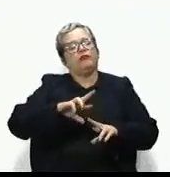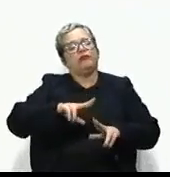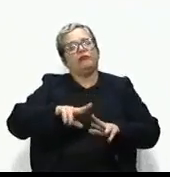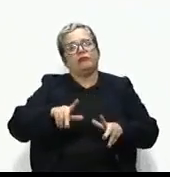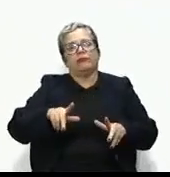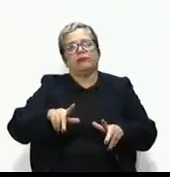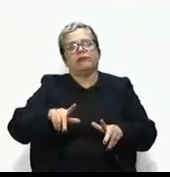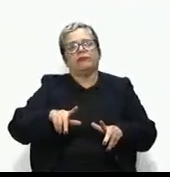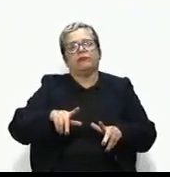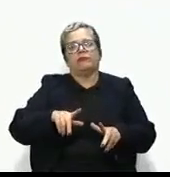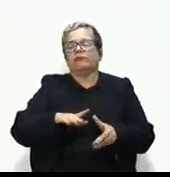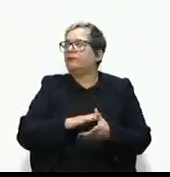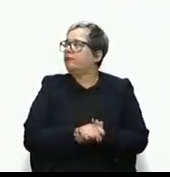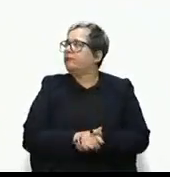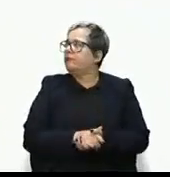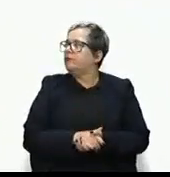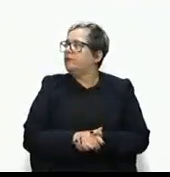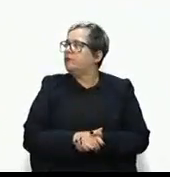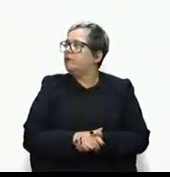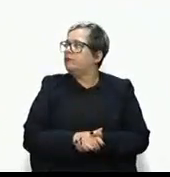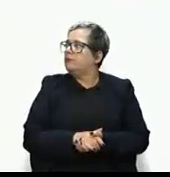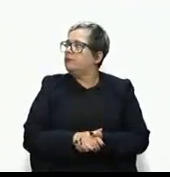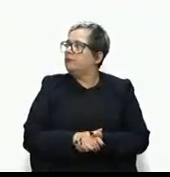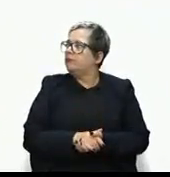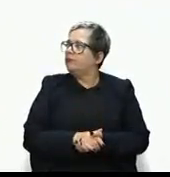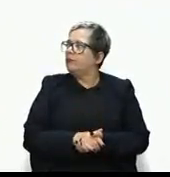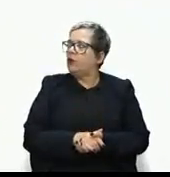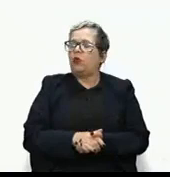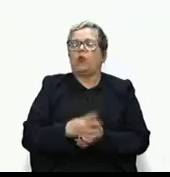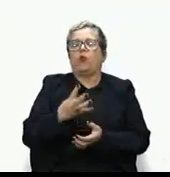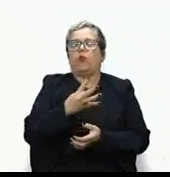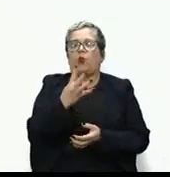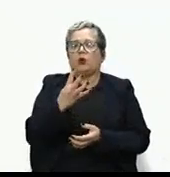então, ó, vou pegar nesse outro sentido,